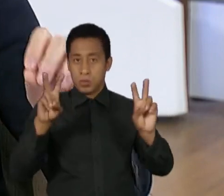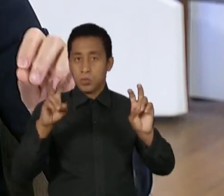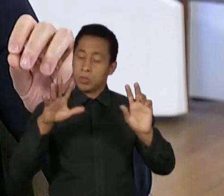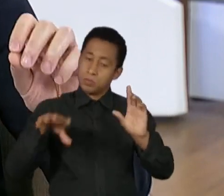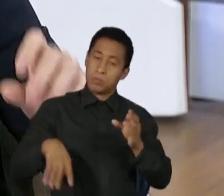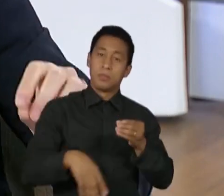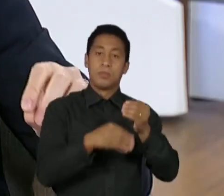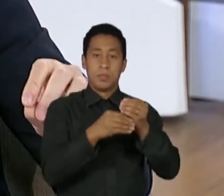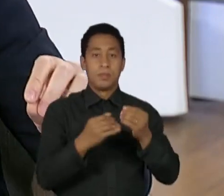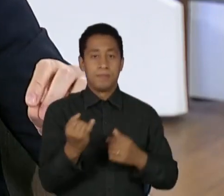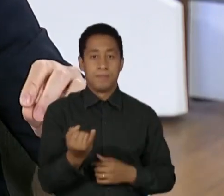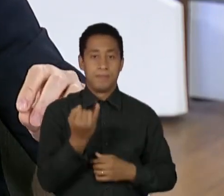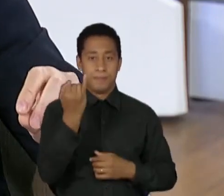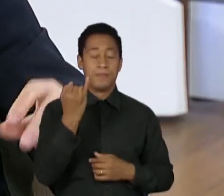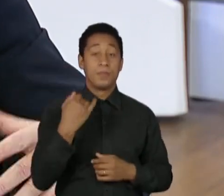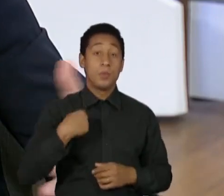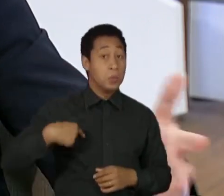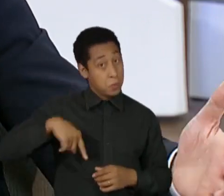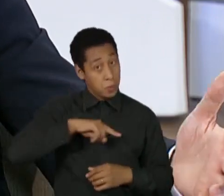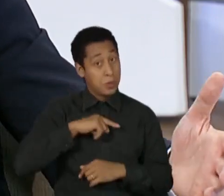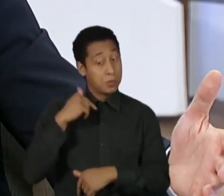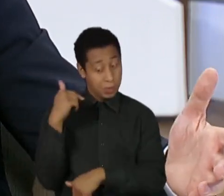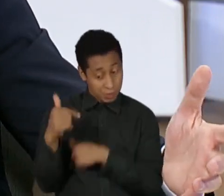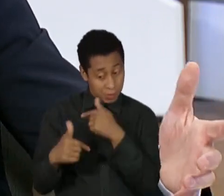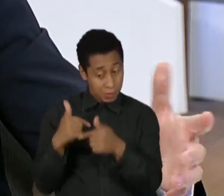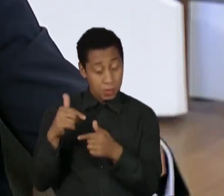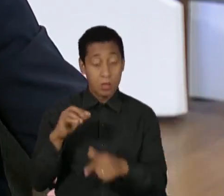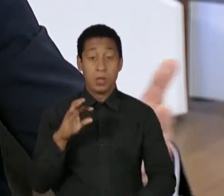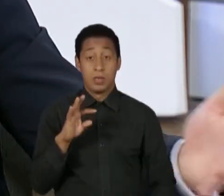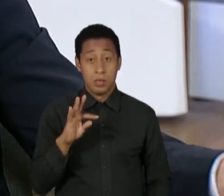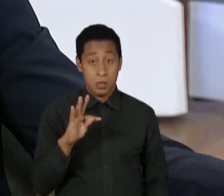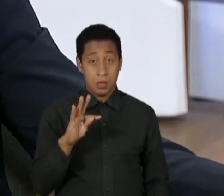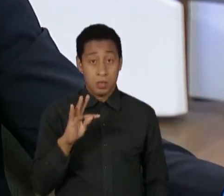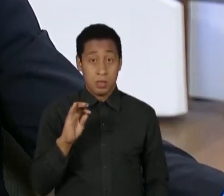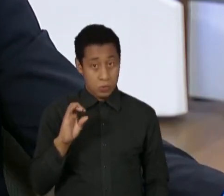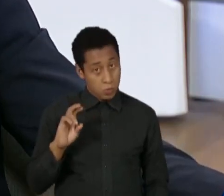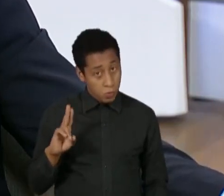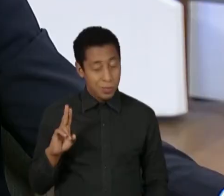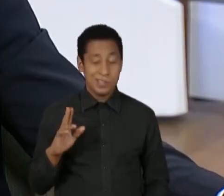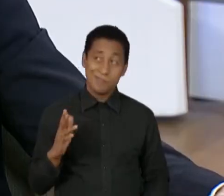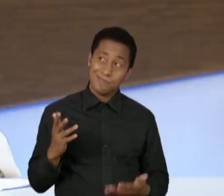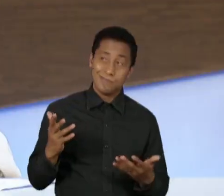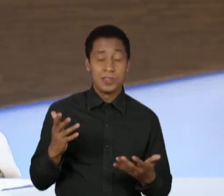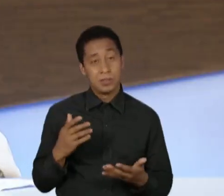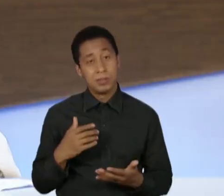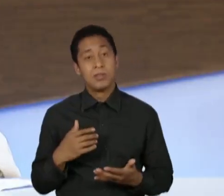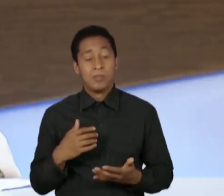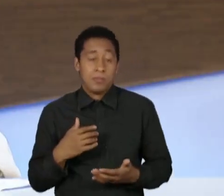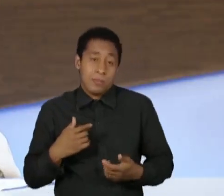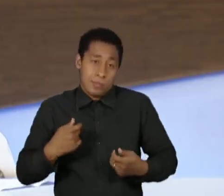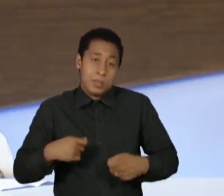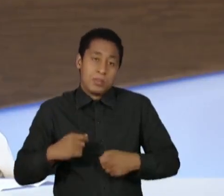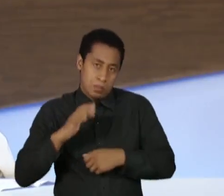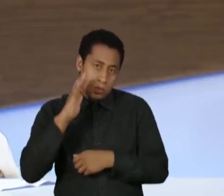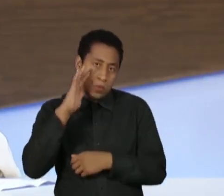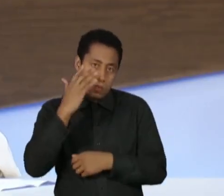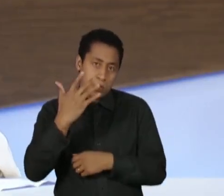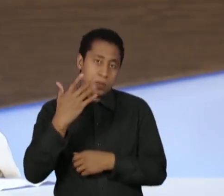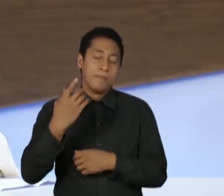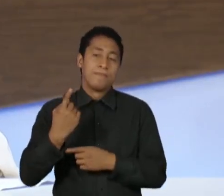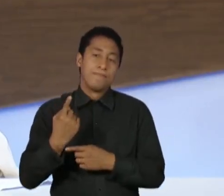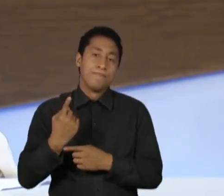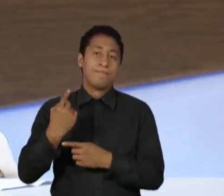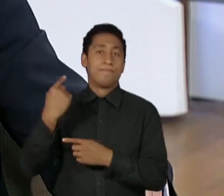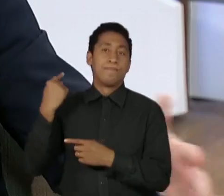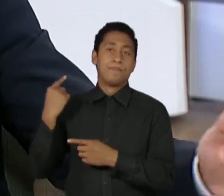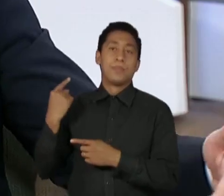fato, nós, lá no TCU, temos uma dívida com as mulheres, né? Desde julho, nós não